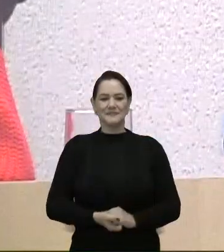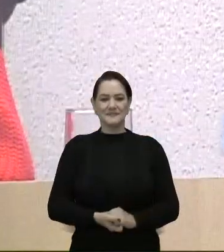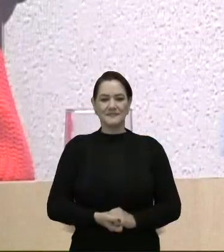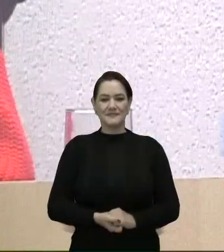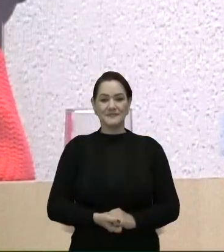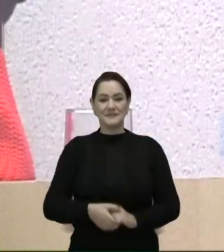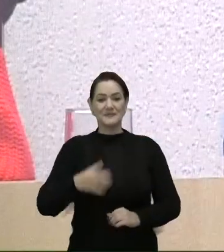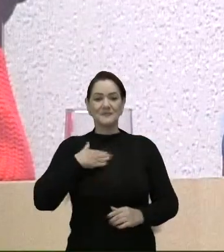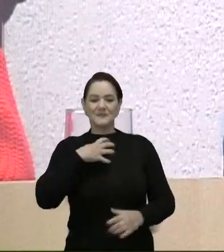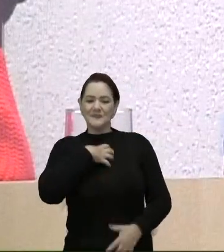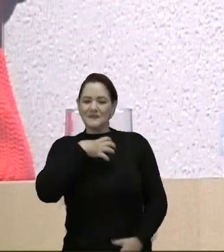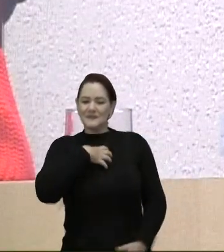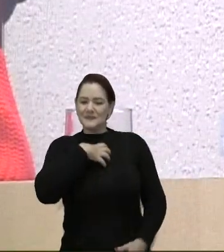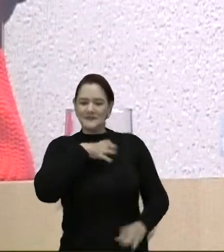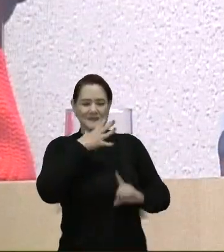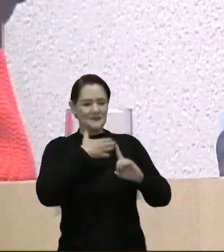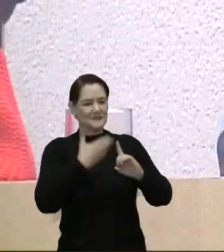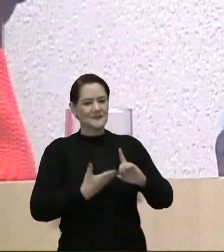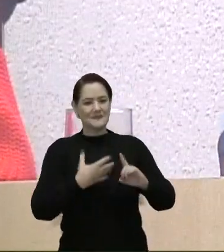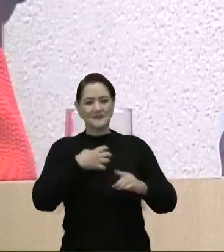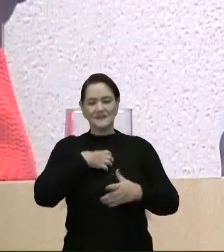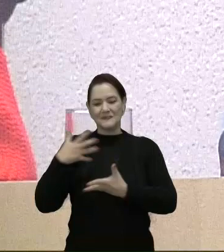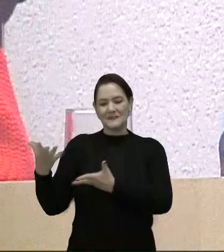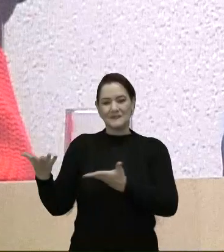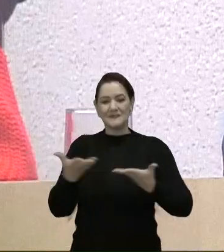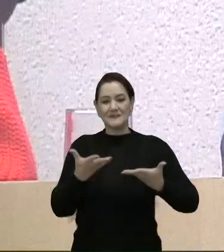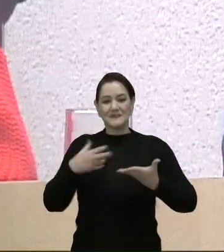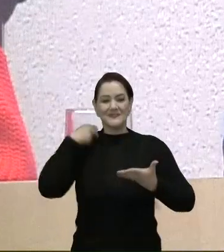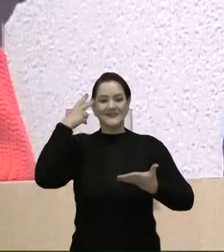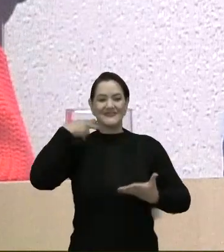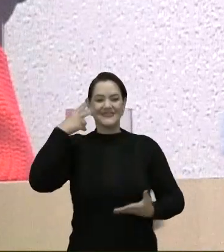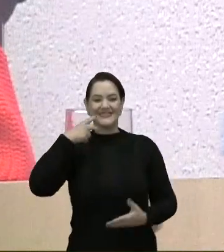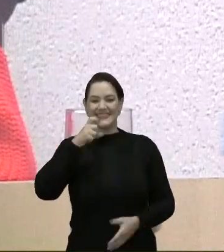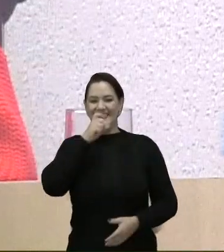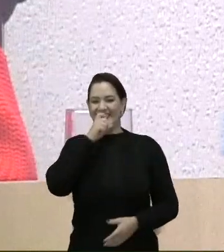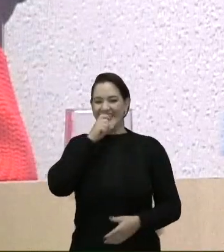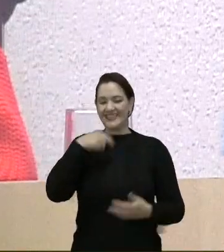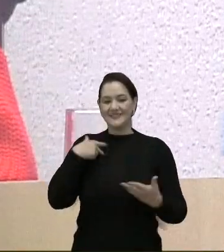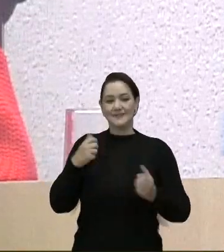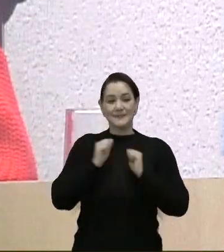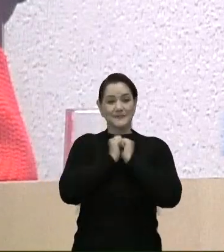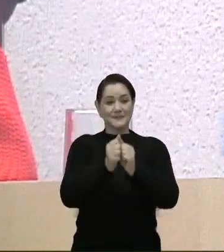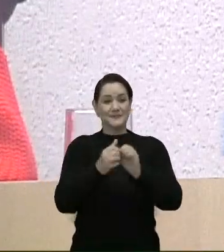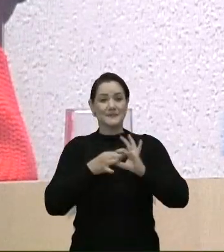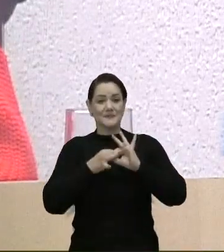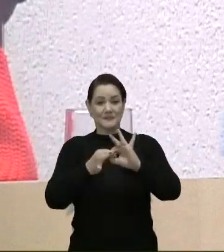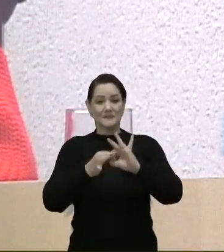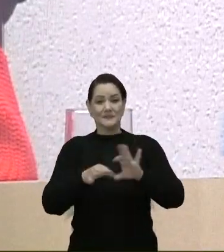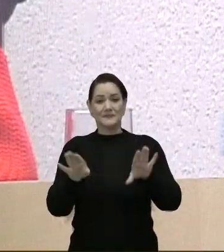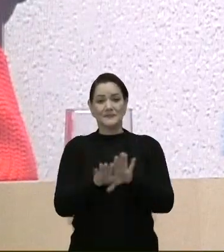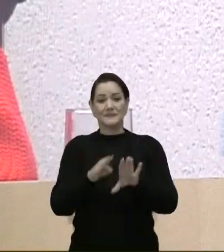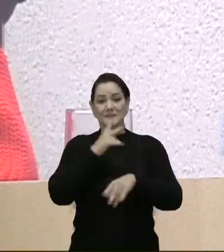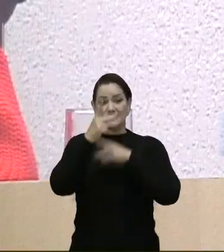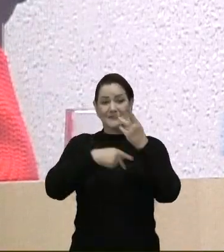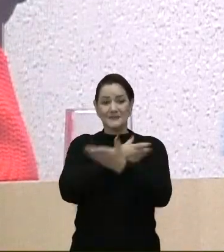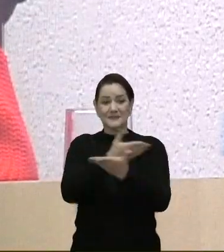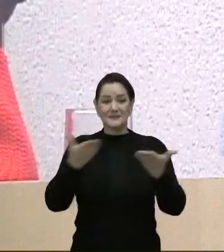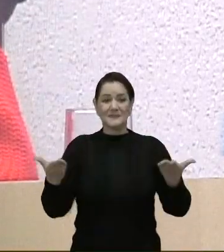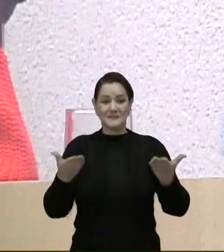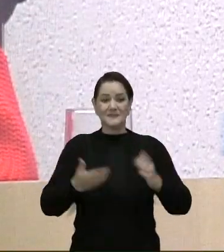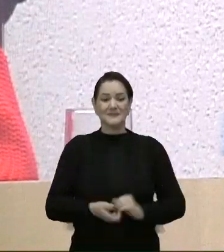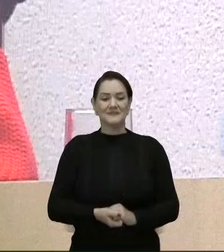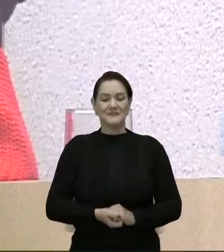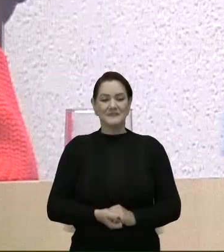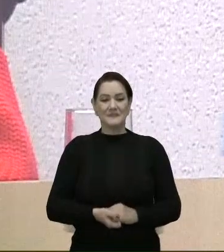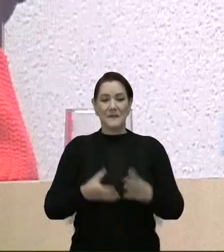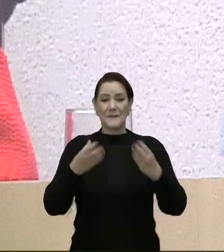Fico honrado, né, de ter sido convidado pelo meu vereador, né, uma parceria legal. Quero dizer a todos vocês, cara, né, aqui